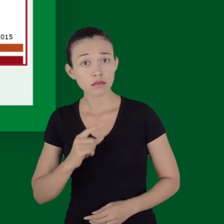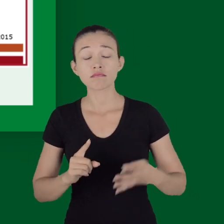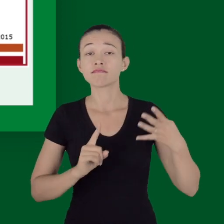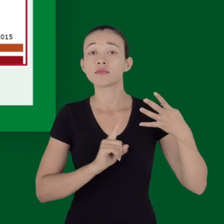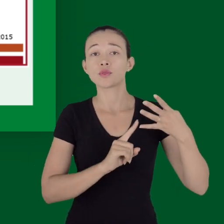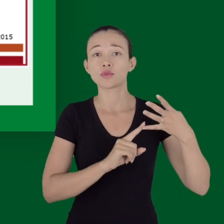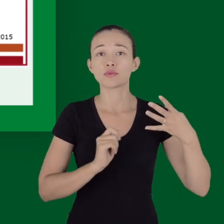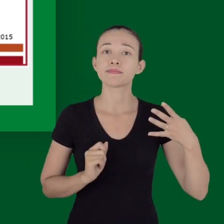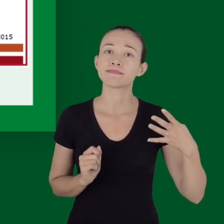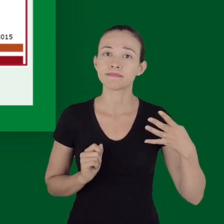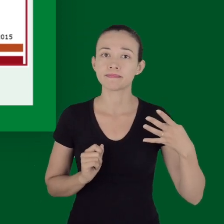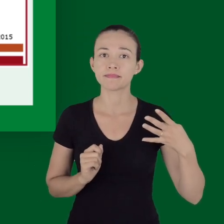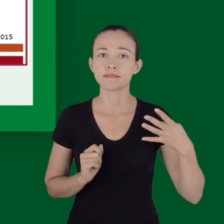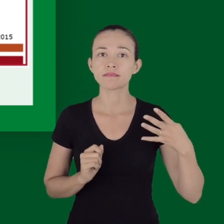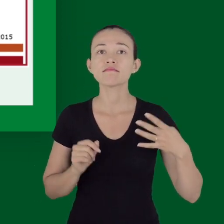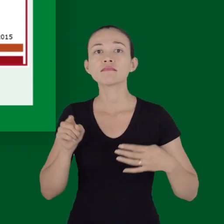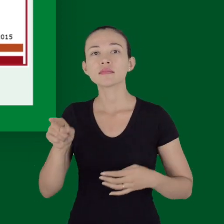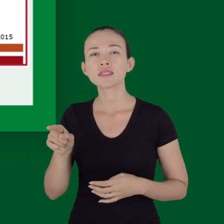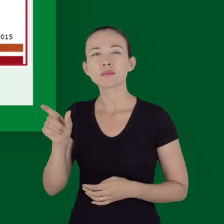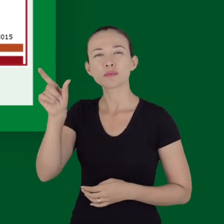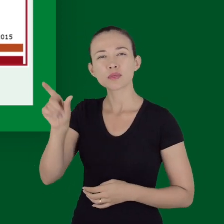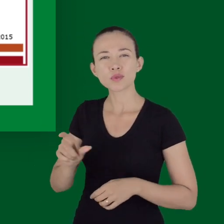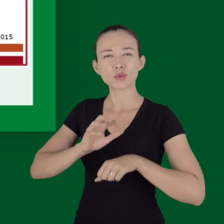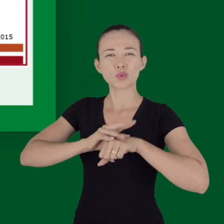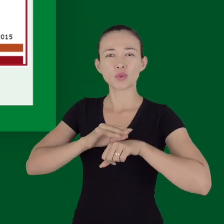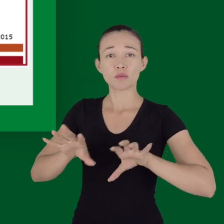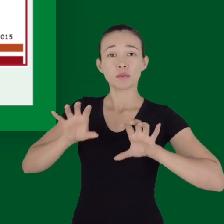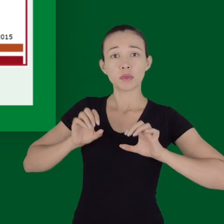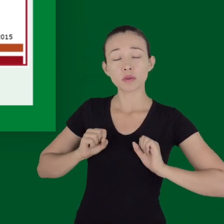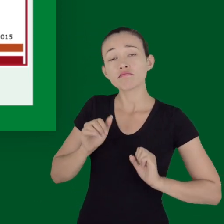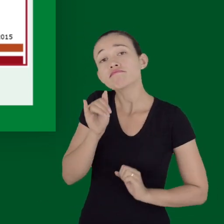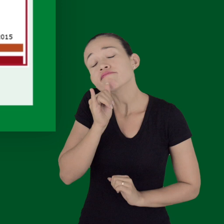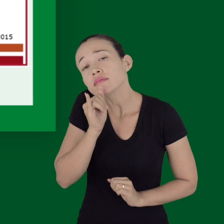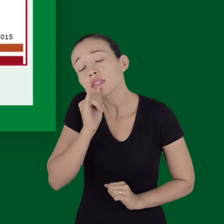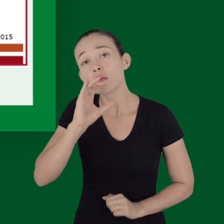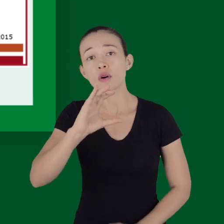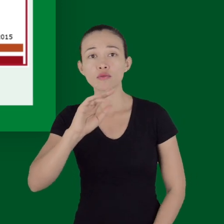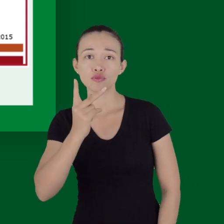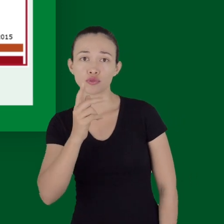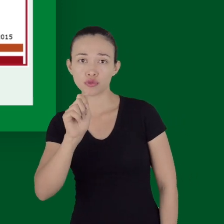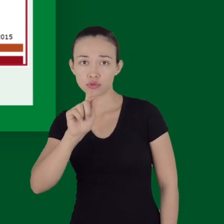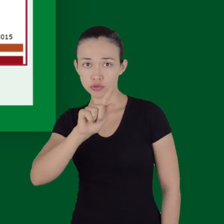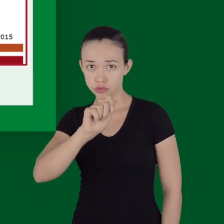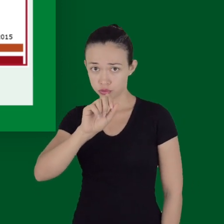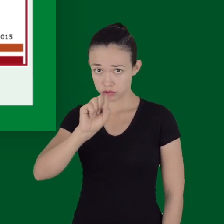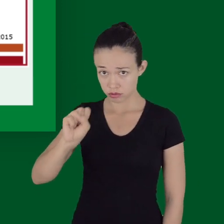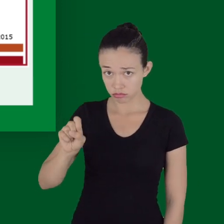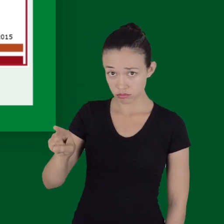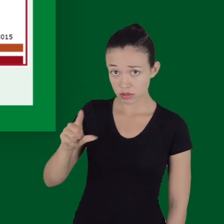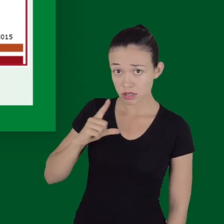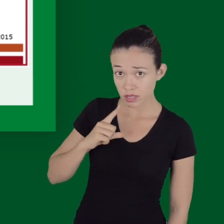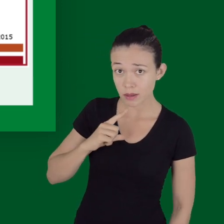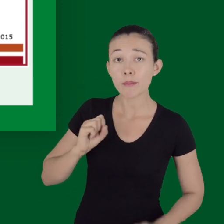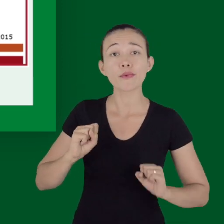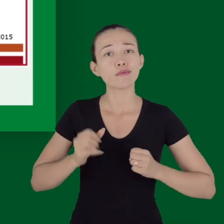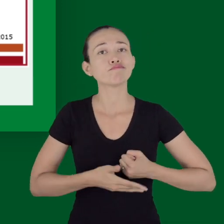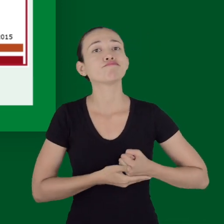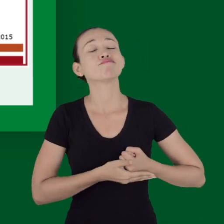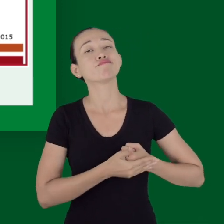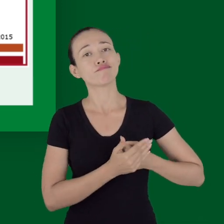do hospital, por exemplo. Uma outra causa comum é a doença de Chagas, né? Que a gente sabe que é bem comum